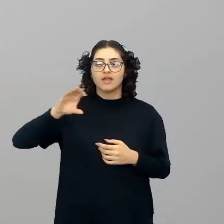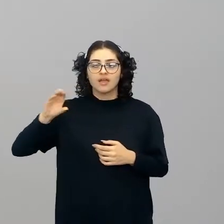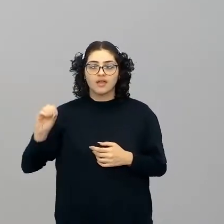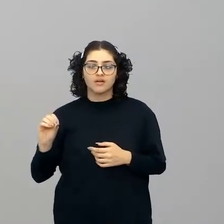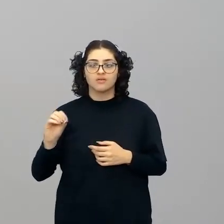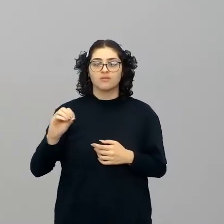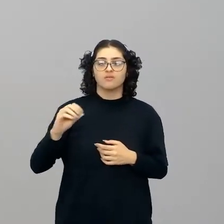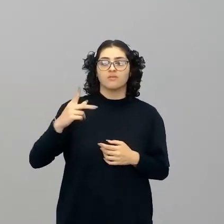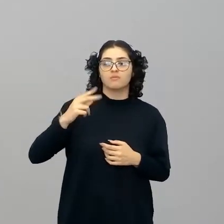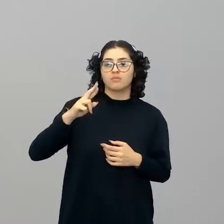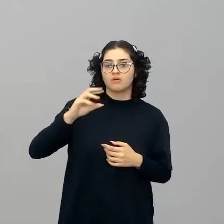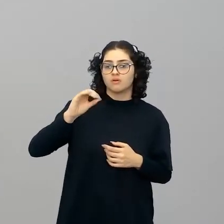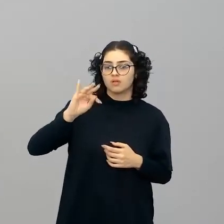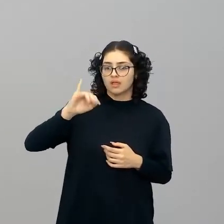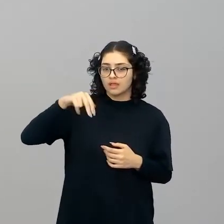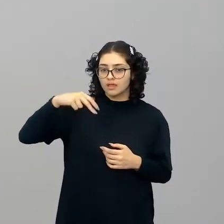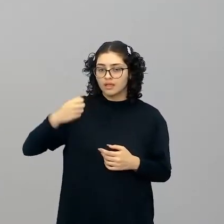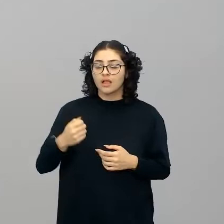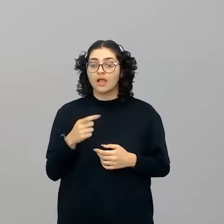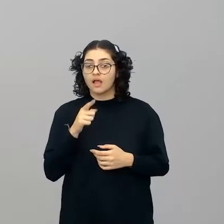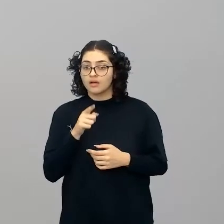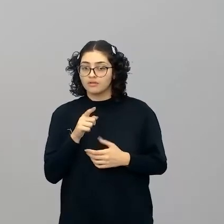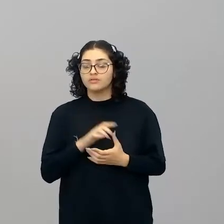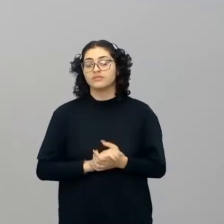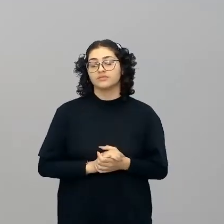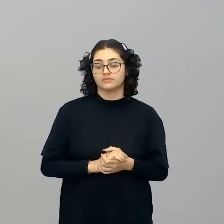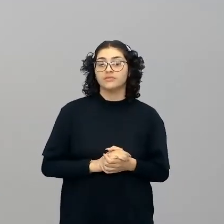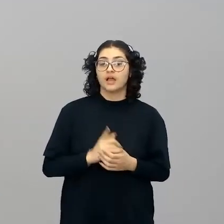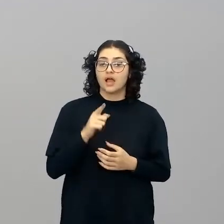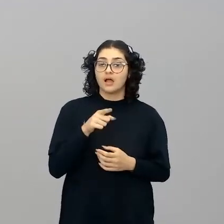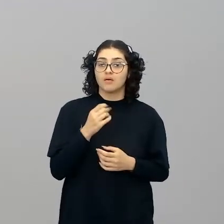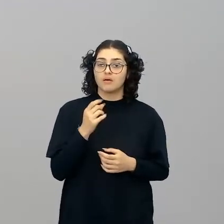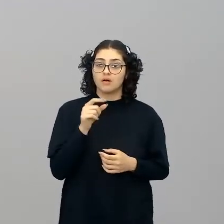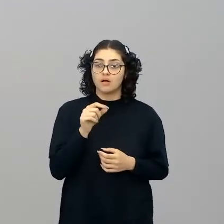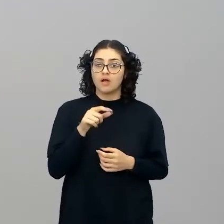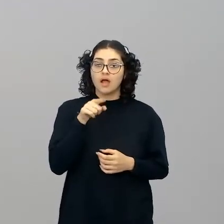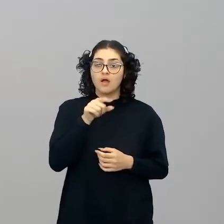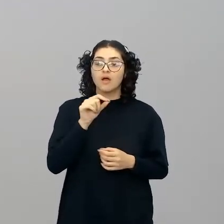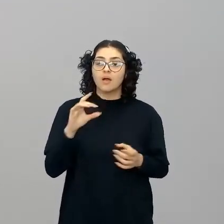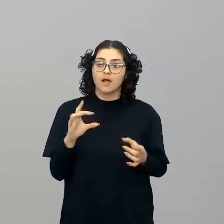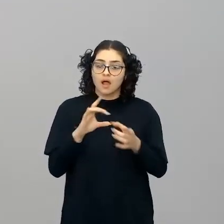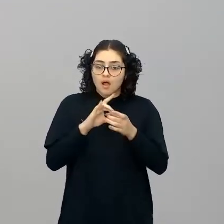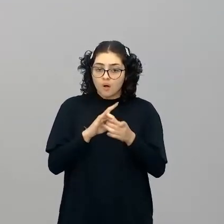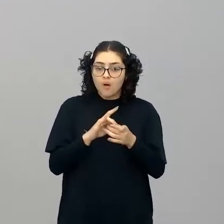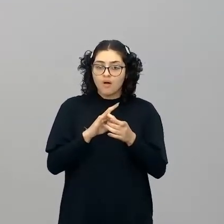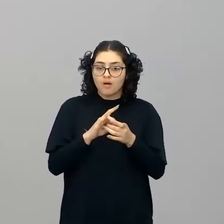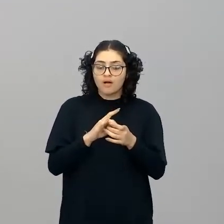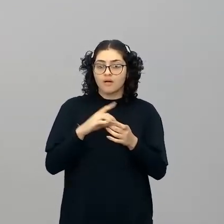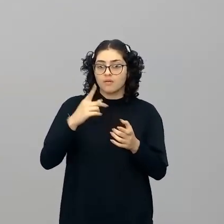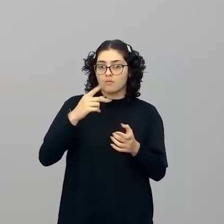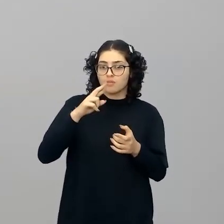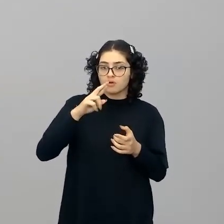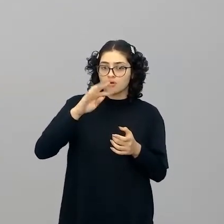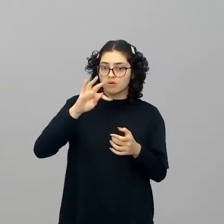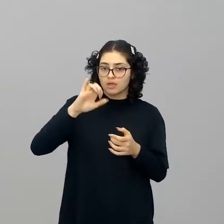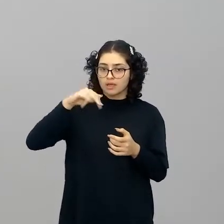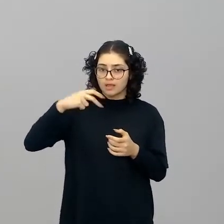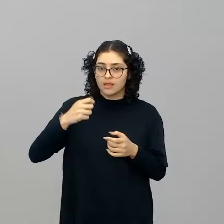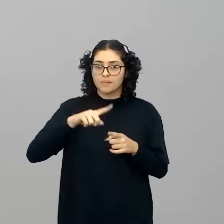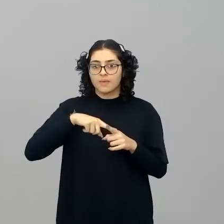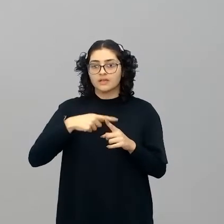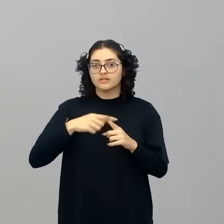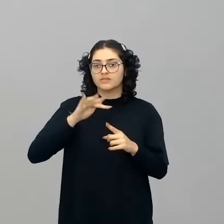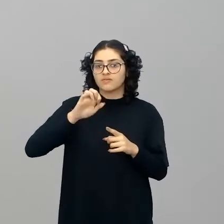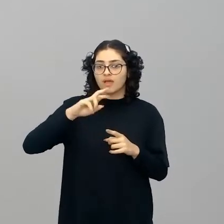essa hemoglobina é justamente uma proteína que se une, né, ao ferro para conseguir, então, transportar oxigênio